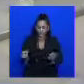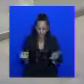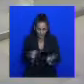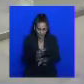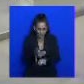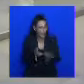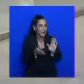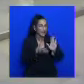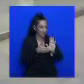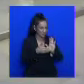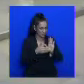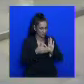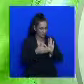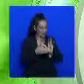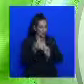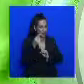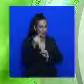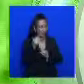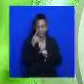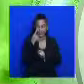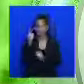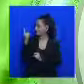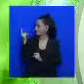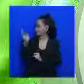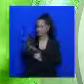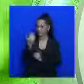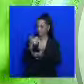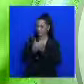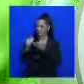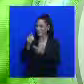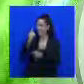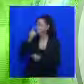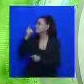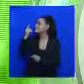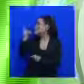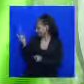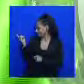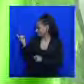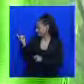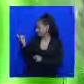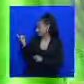Tudo pronto? Apostas em mãos, bolas posicionadas, vamos começar? Valendo!